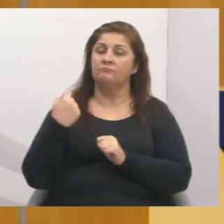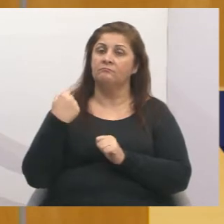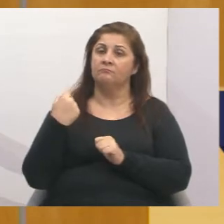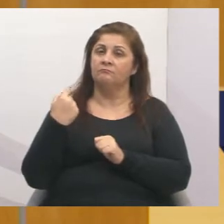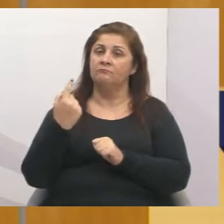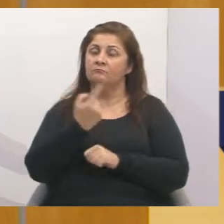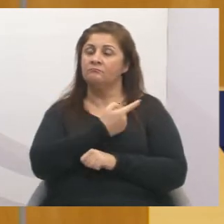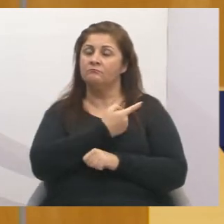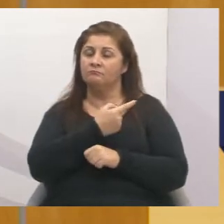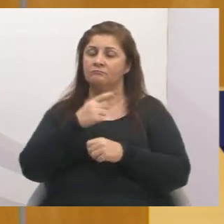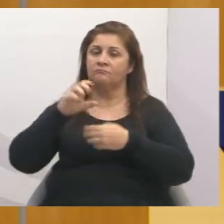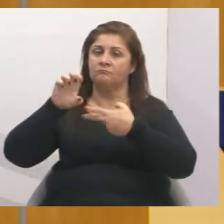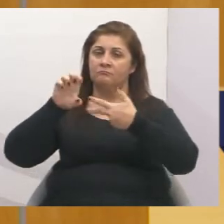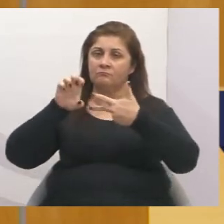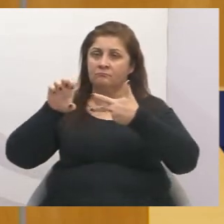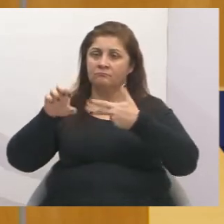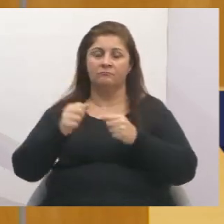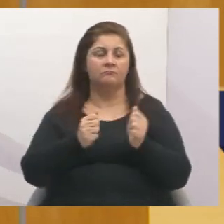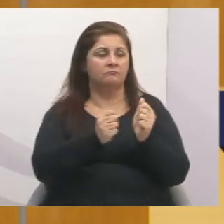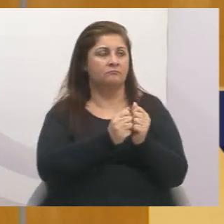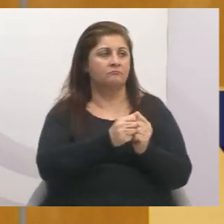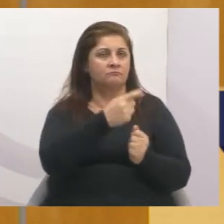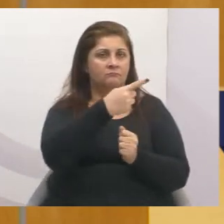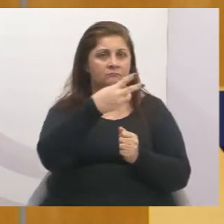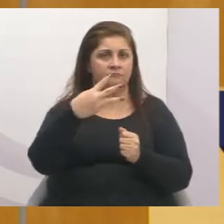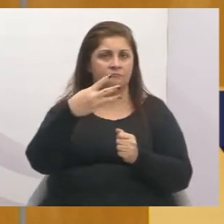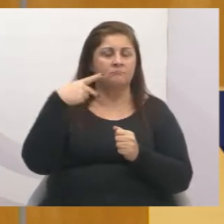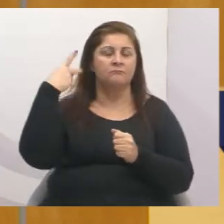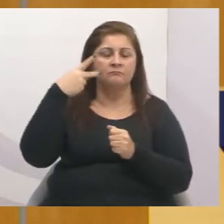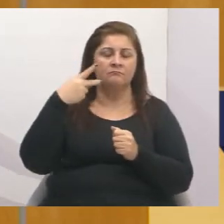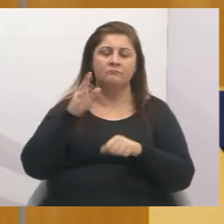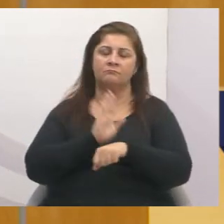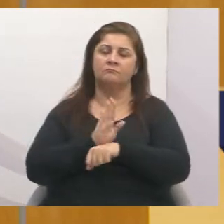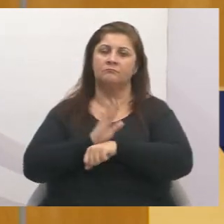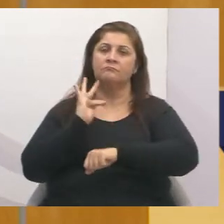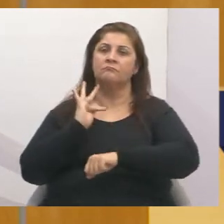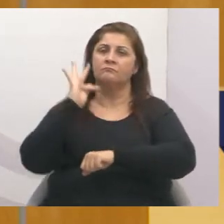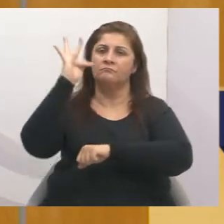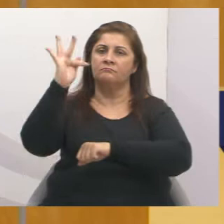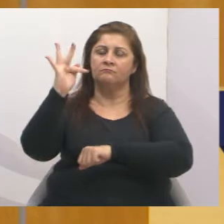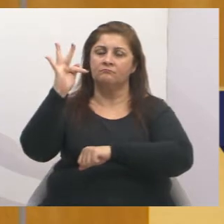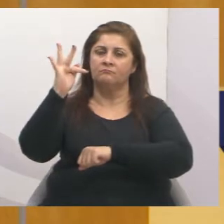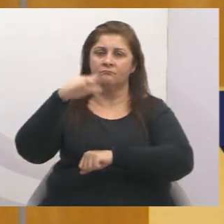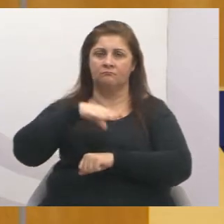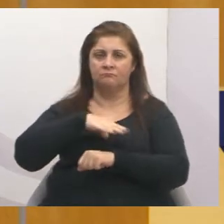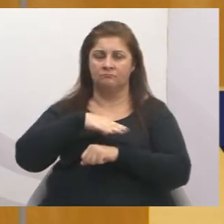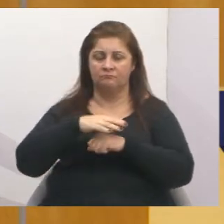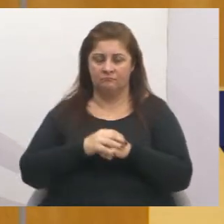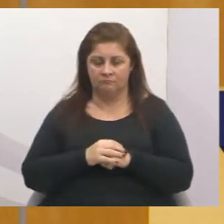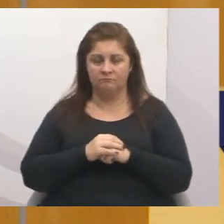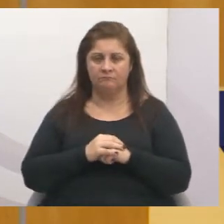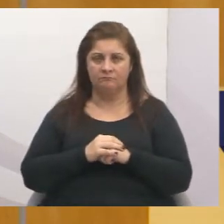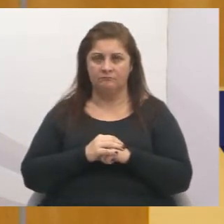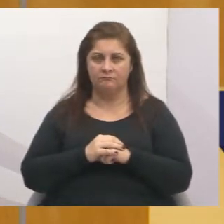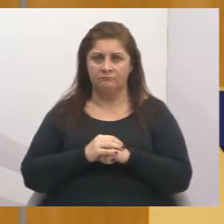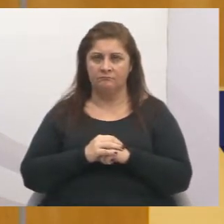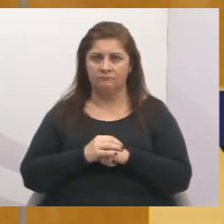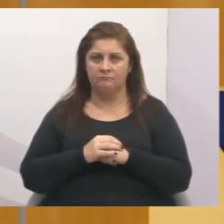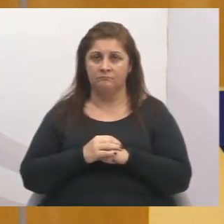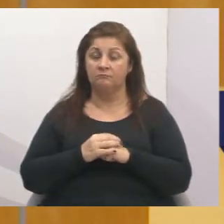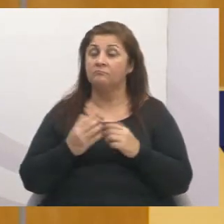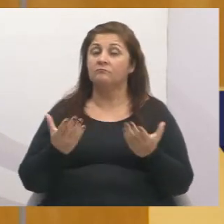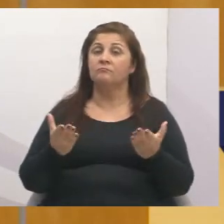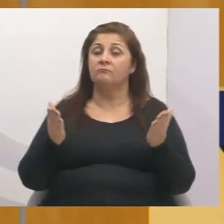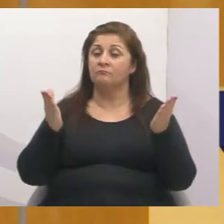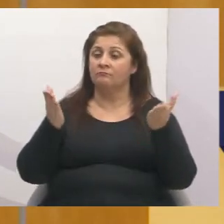no Executivo e os 13 vereadores darão para o futuro da nossa cidade. Nada do que foi feito hoje terá